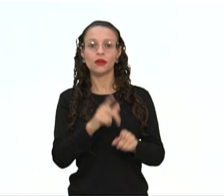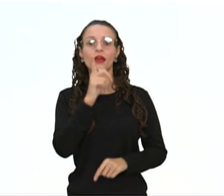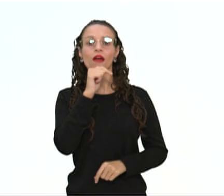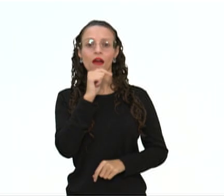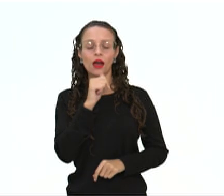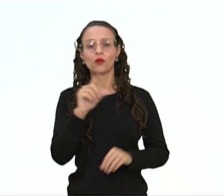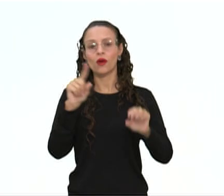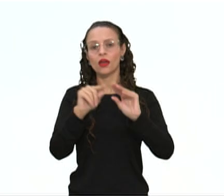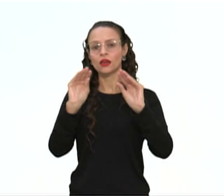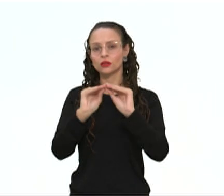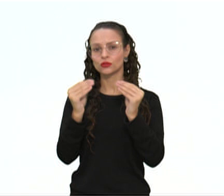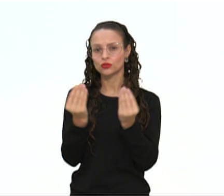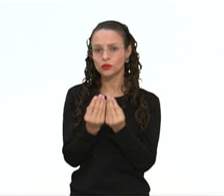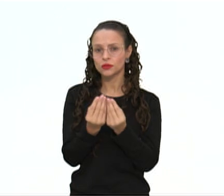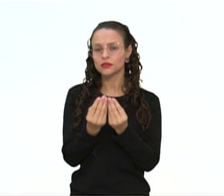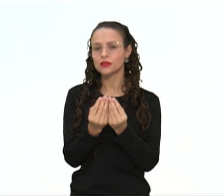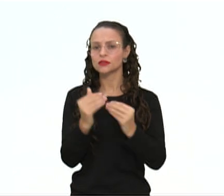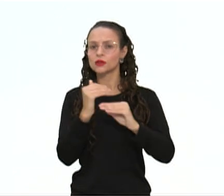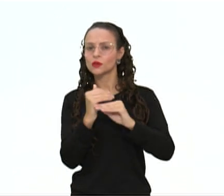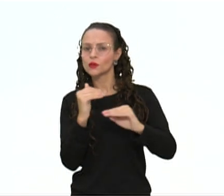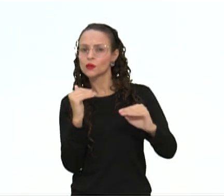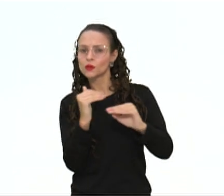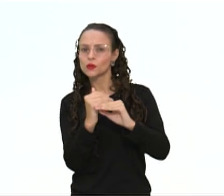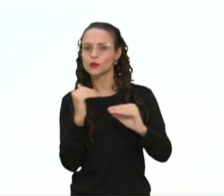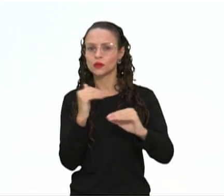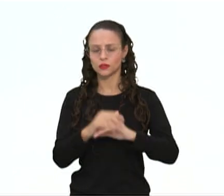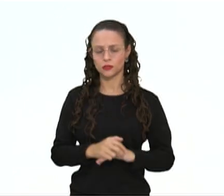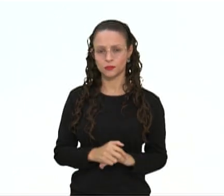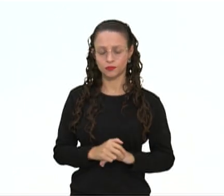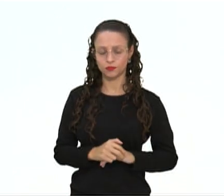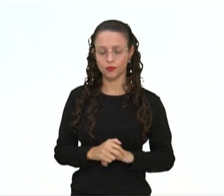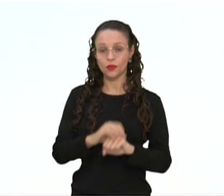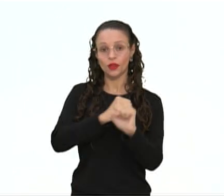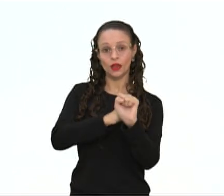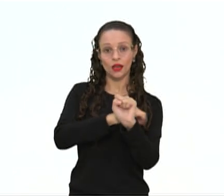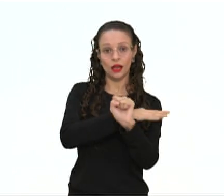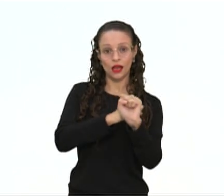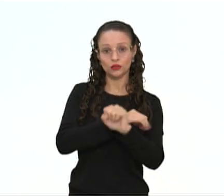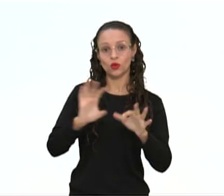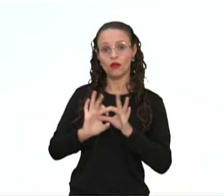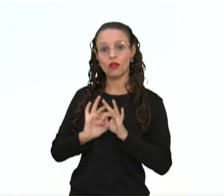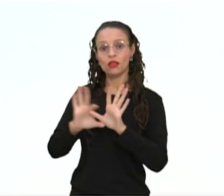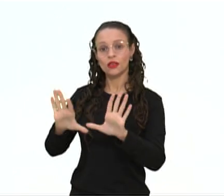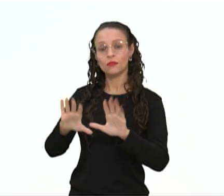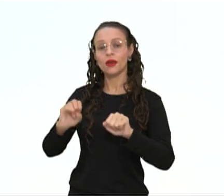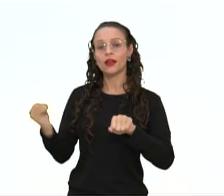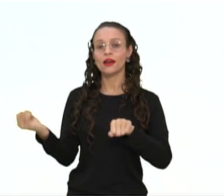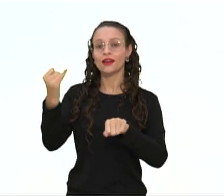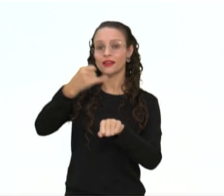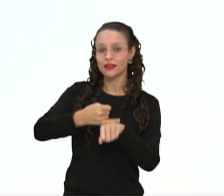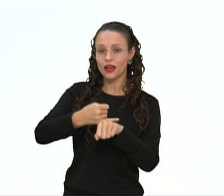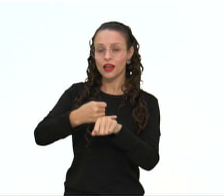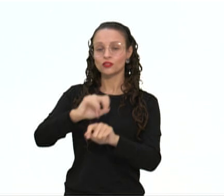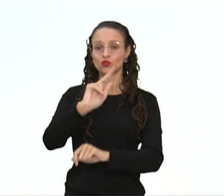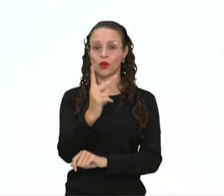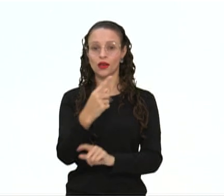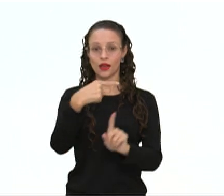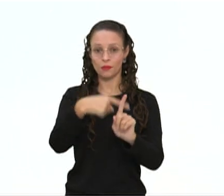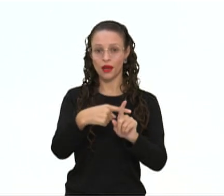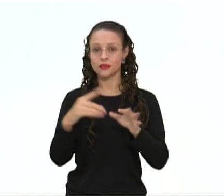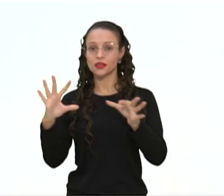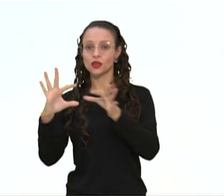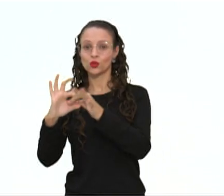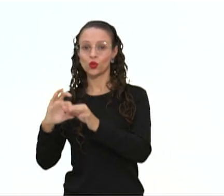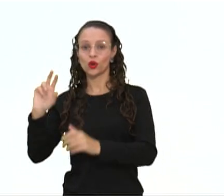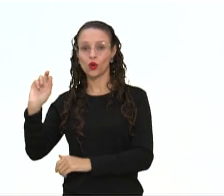substâncias neutras. O que acontece? O ácido libera os cátions H+, e une-se às hidroxilas, lá o OH-